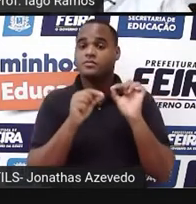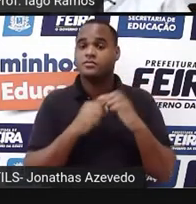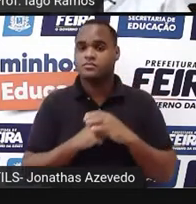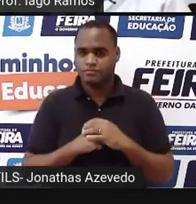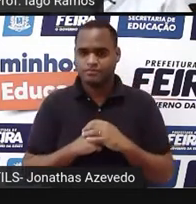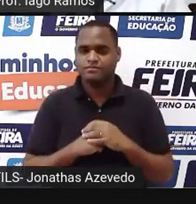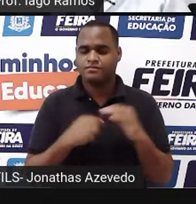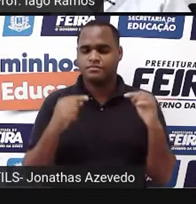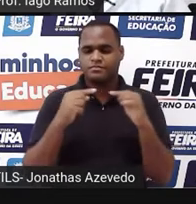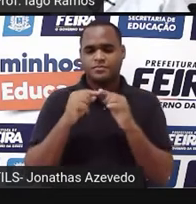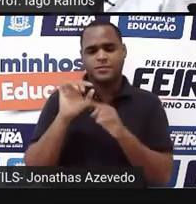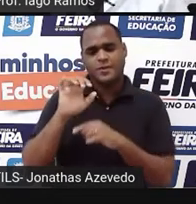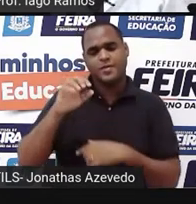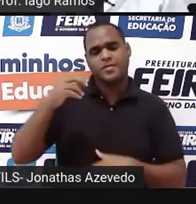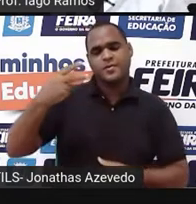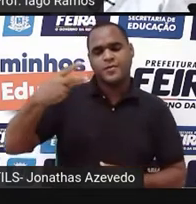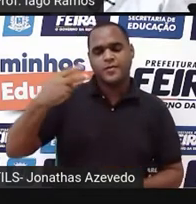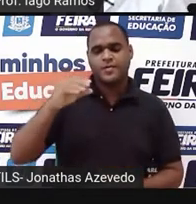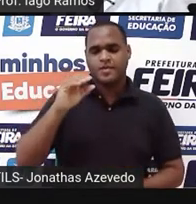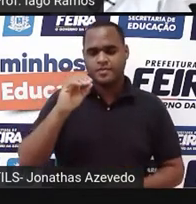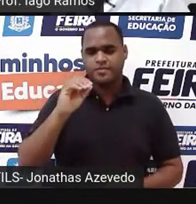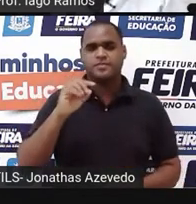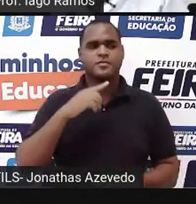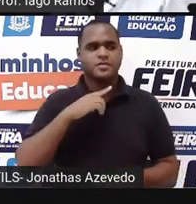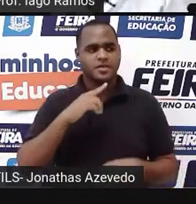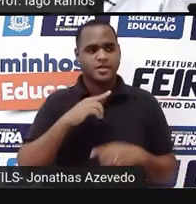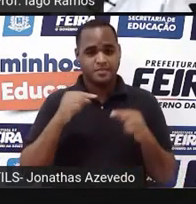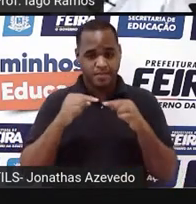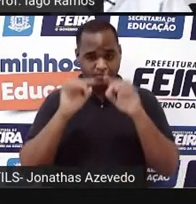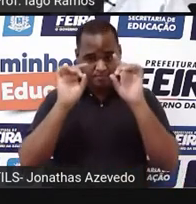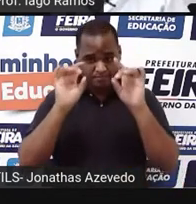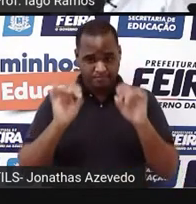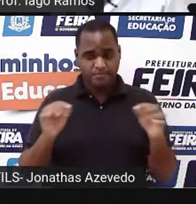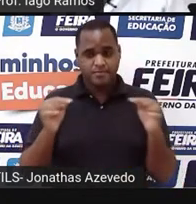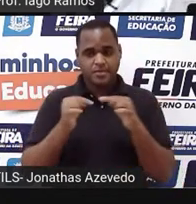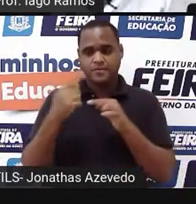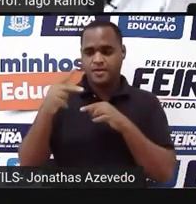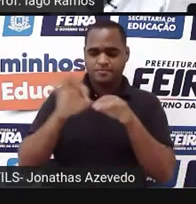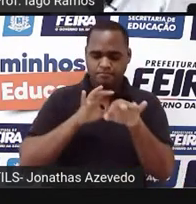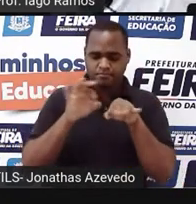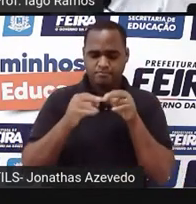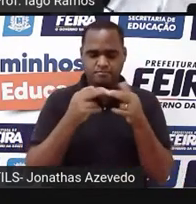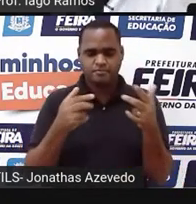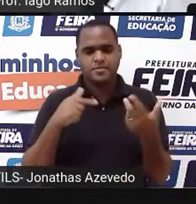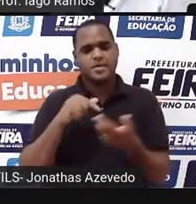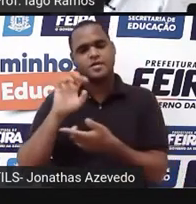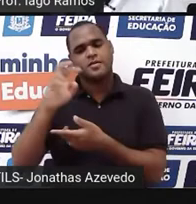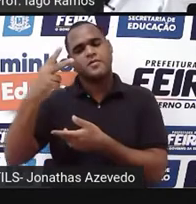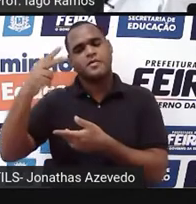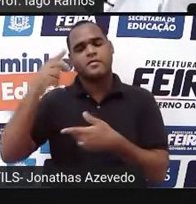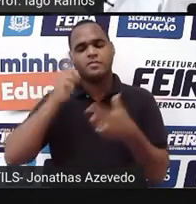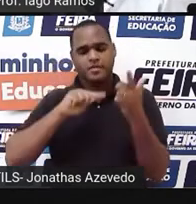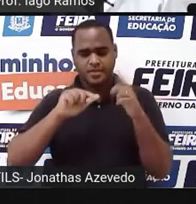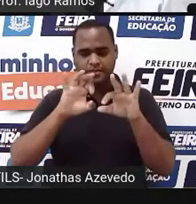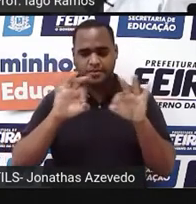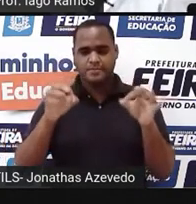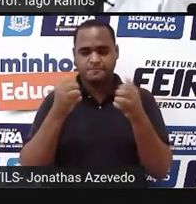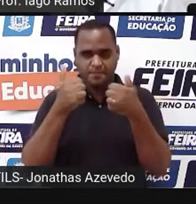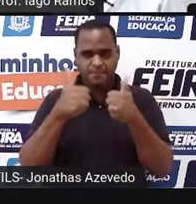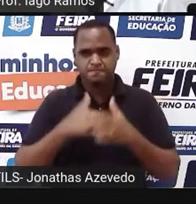essa coisa da equação de segundo grau, né, em especial a como resolver equações desse tipo, certo?